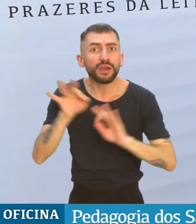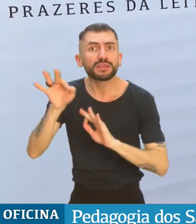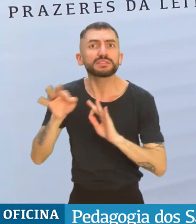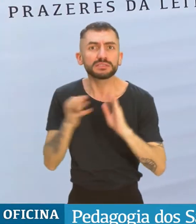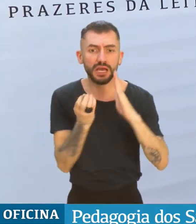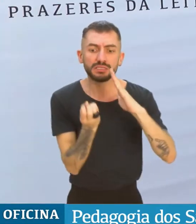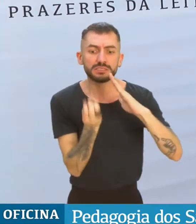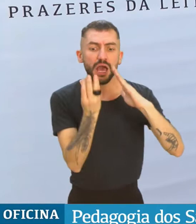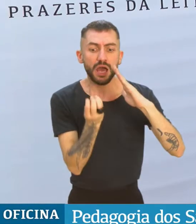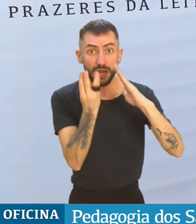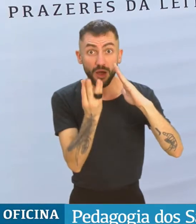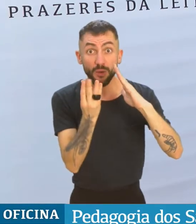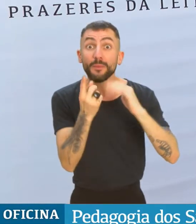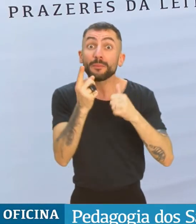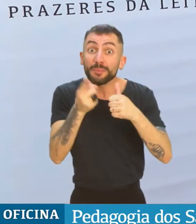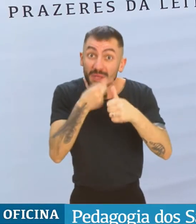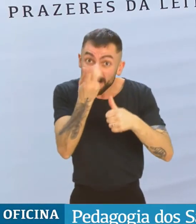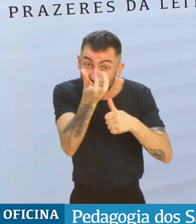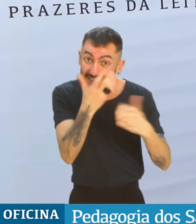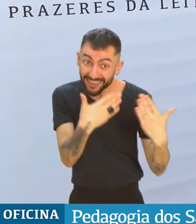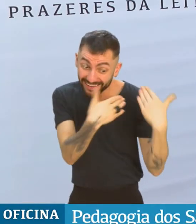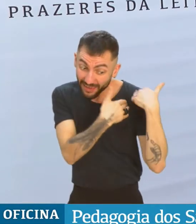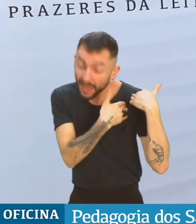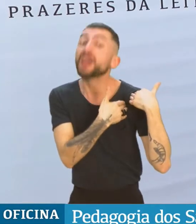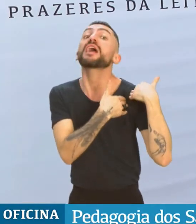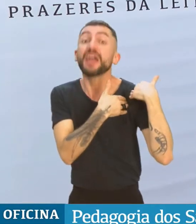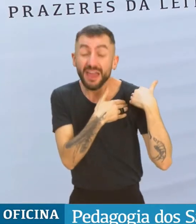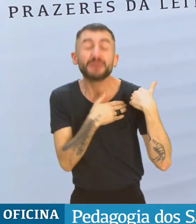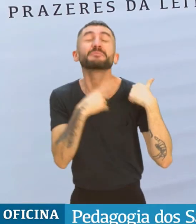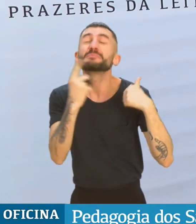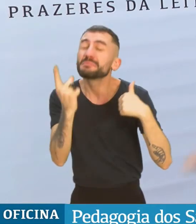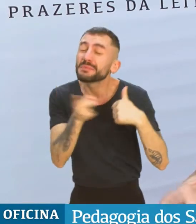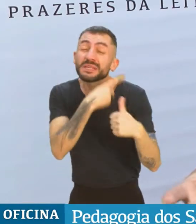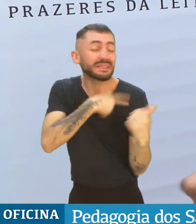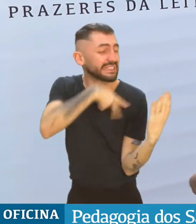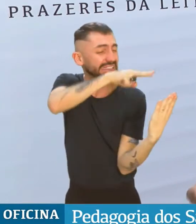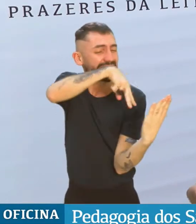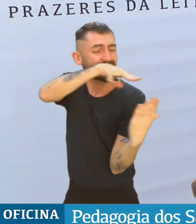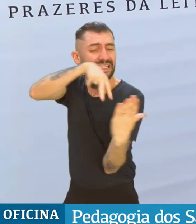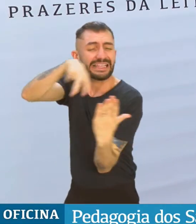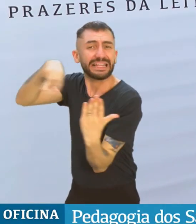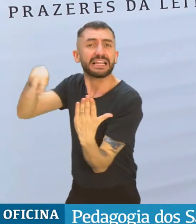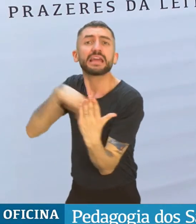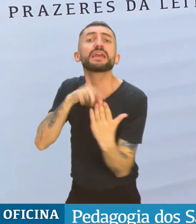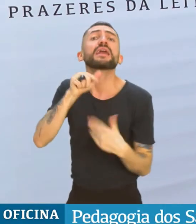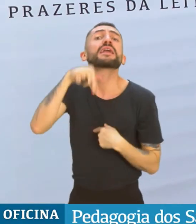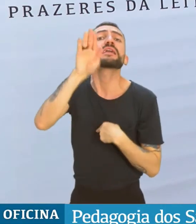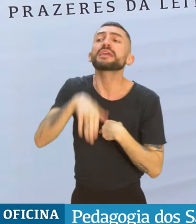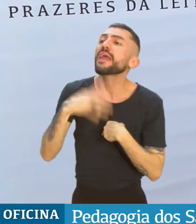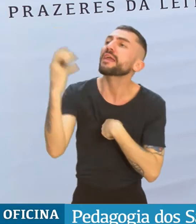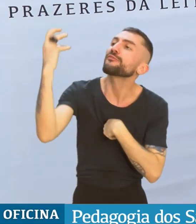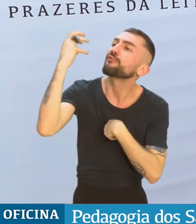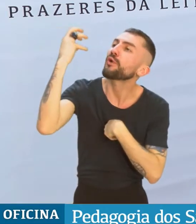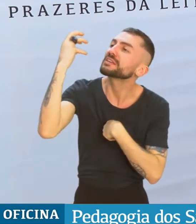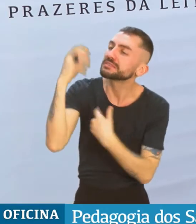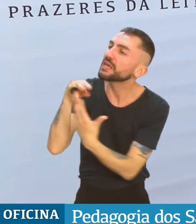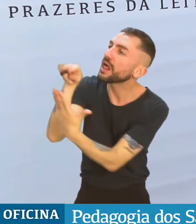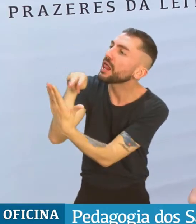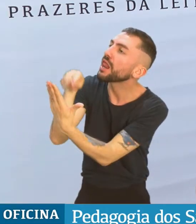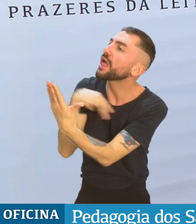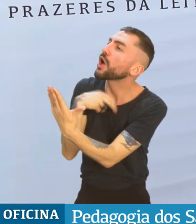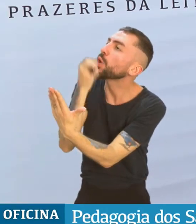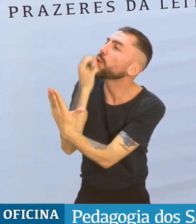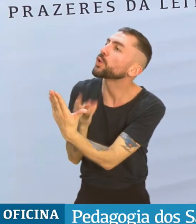você precisa ser um leitor. Você precisa conhecer intimamente quem são as suas referências, né? Quais autores,